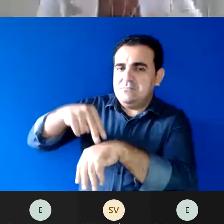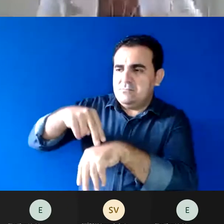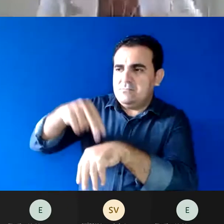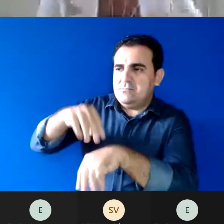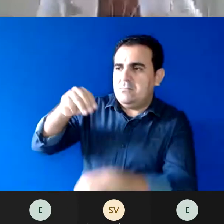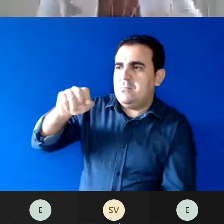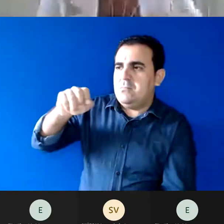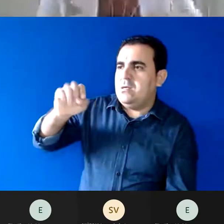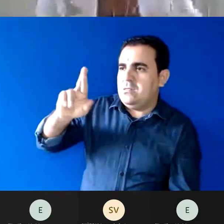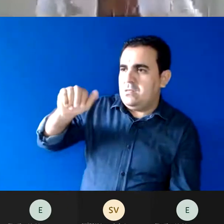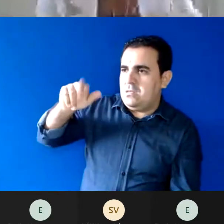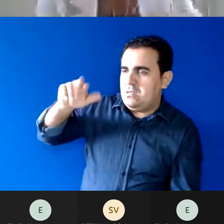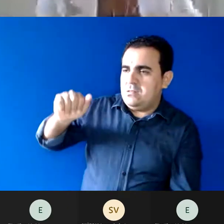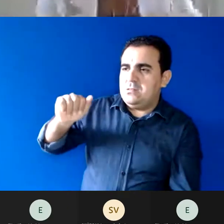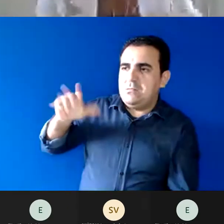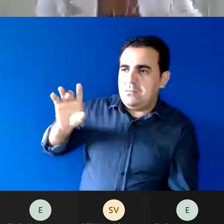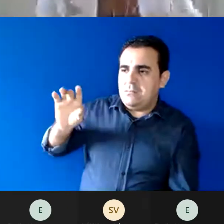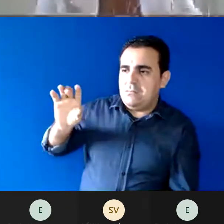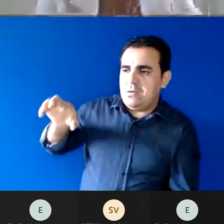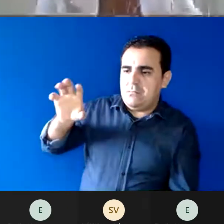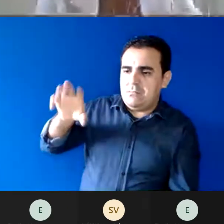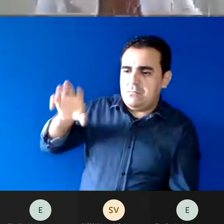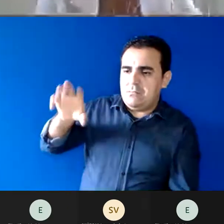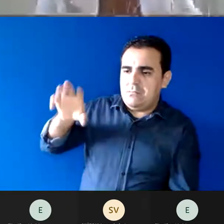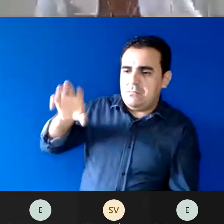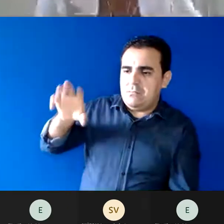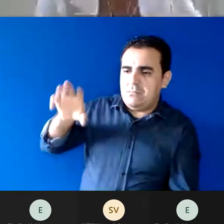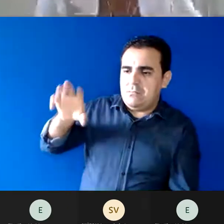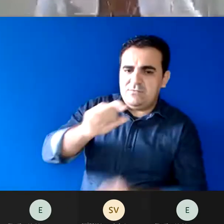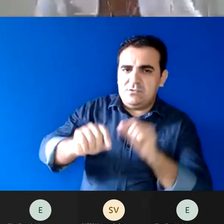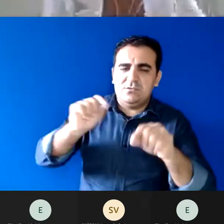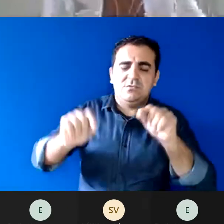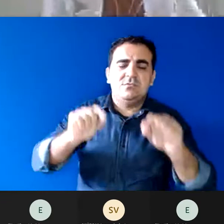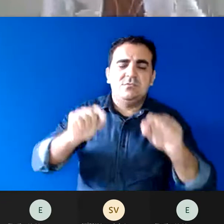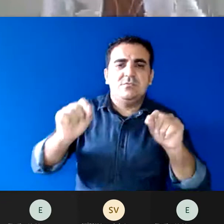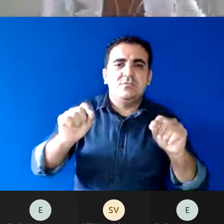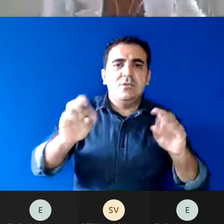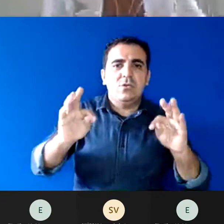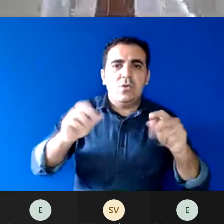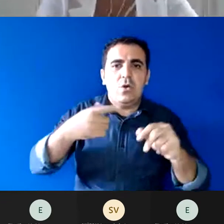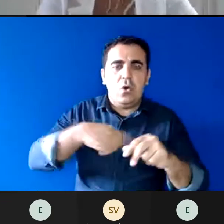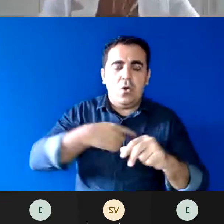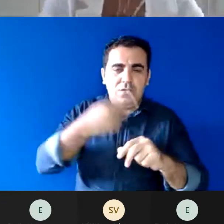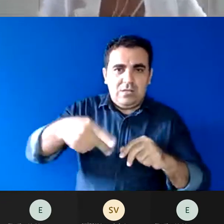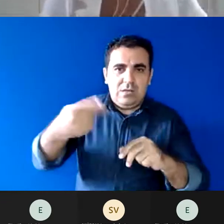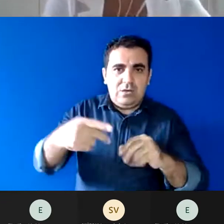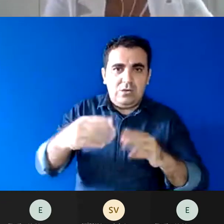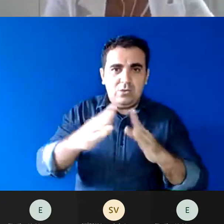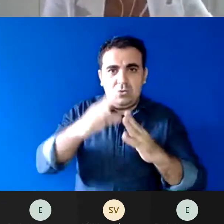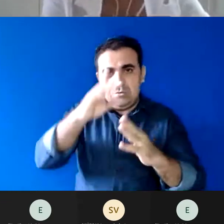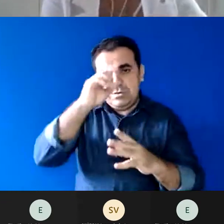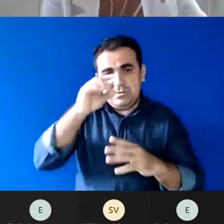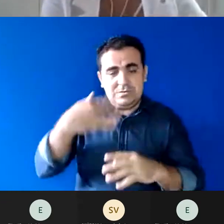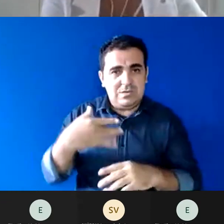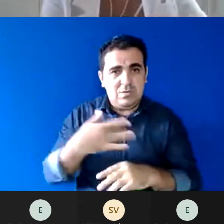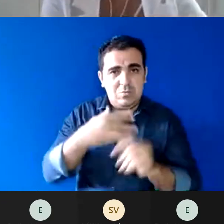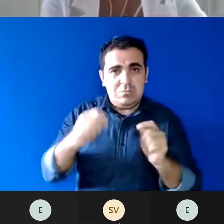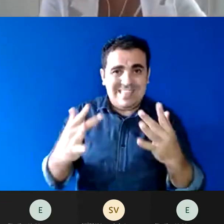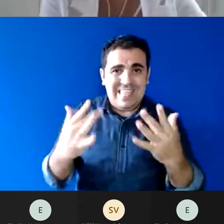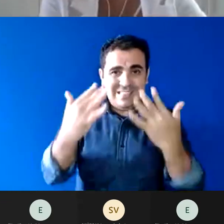Maranhão e os pontos principais que nós, profissionais de saúde, precisamos nos atentar.